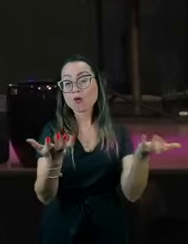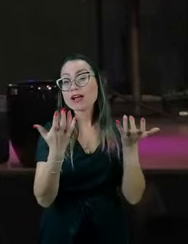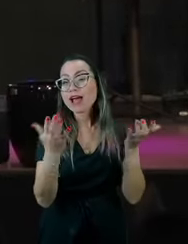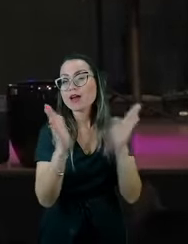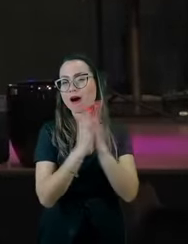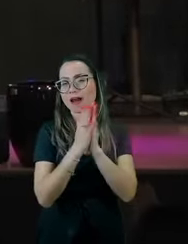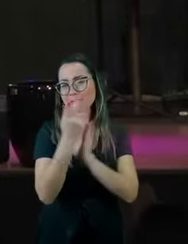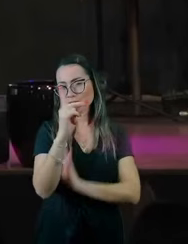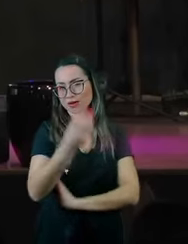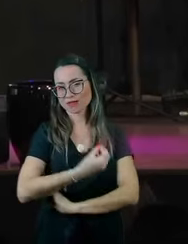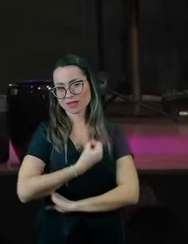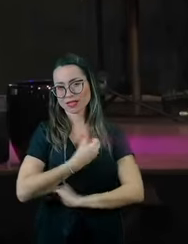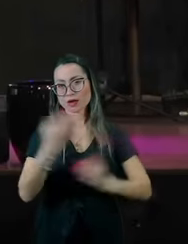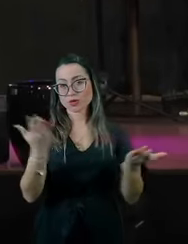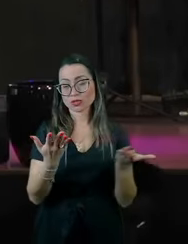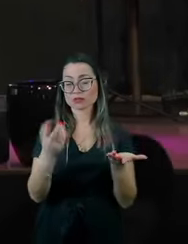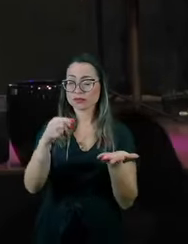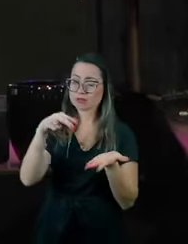pé?